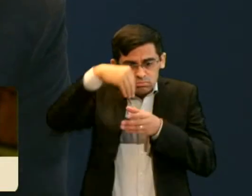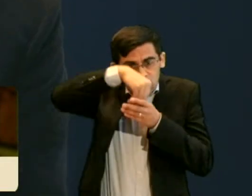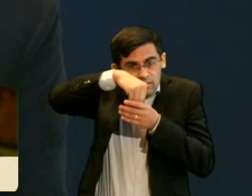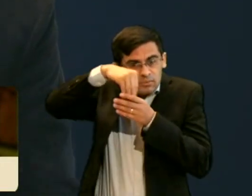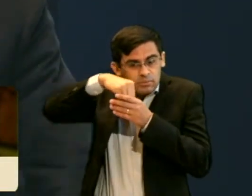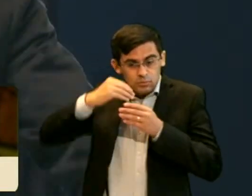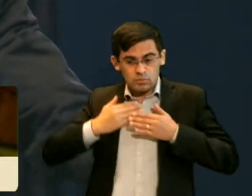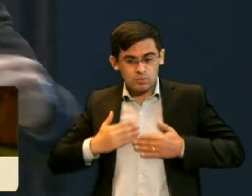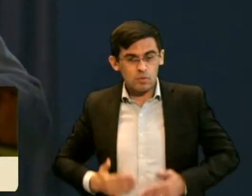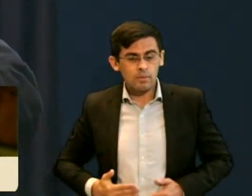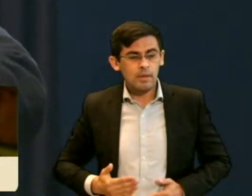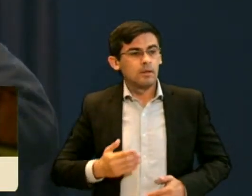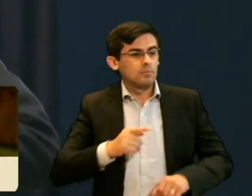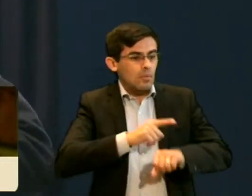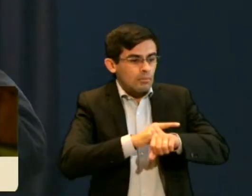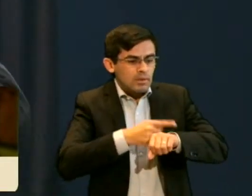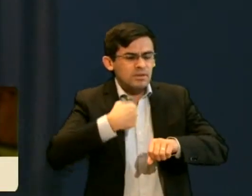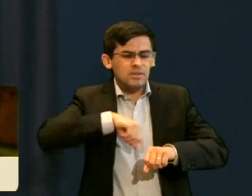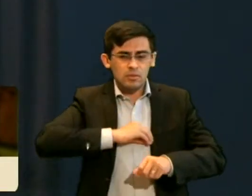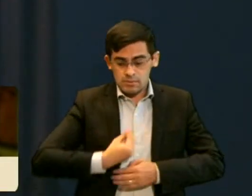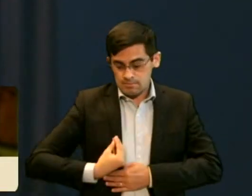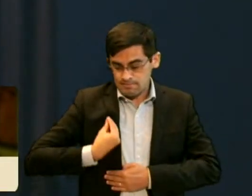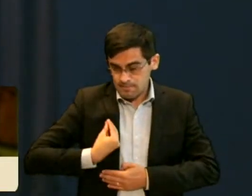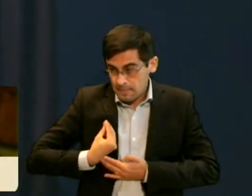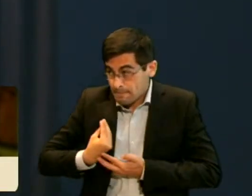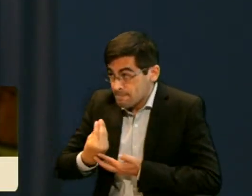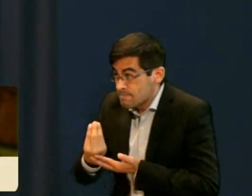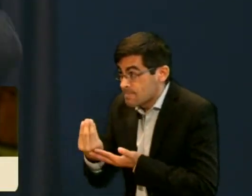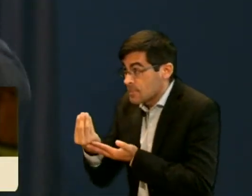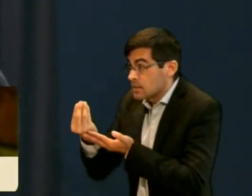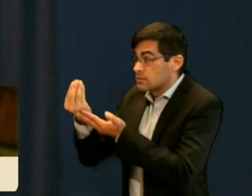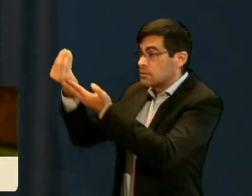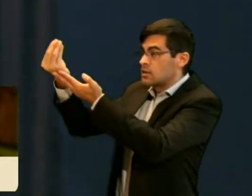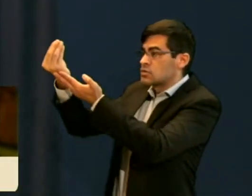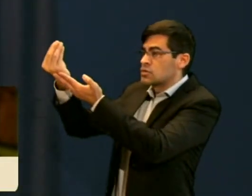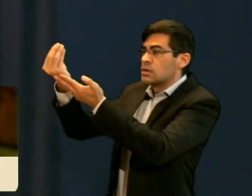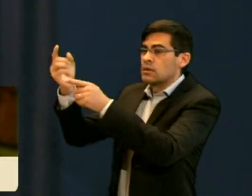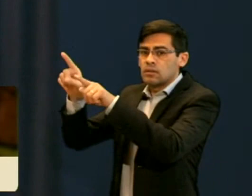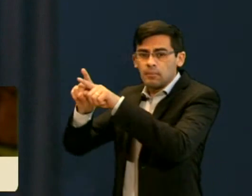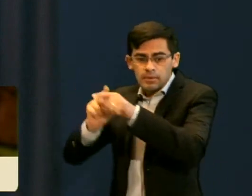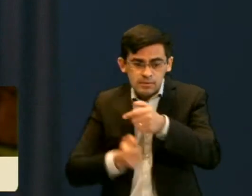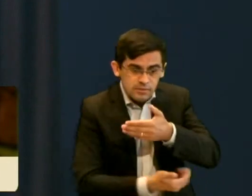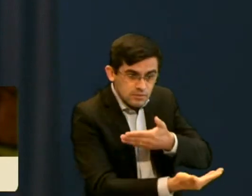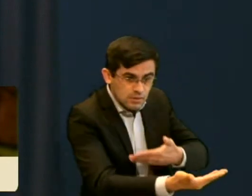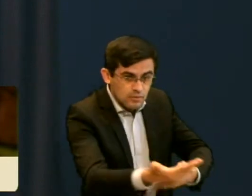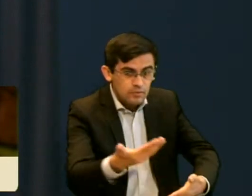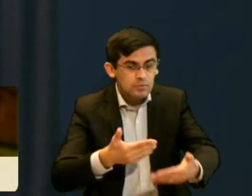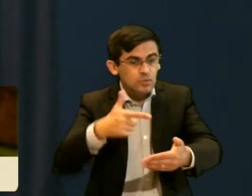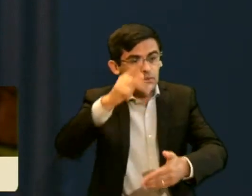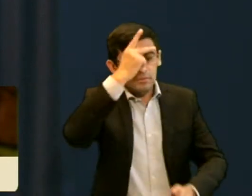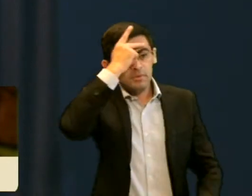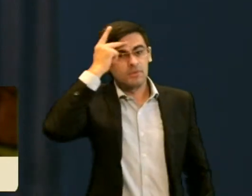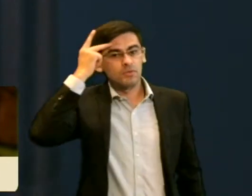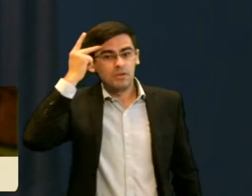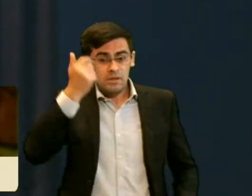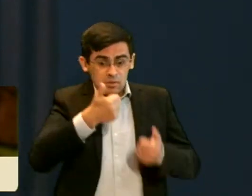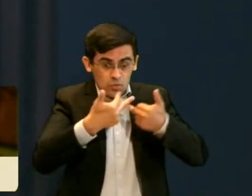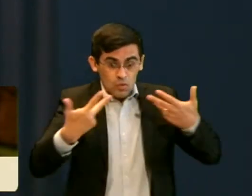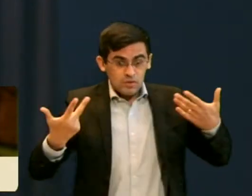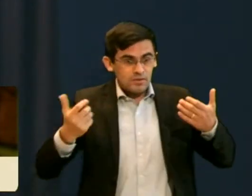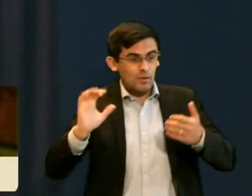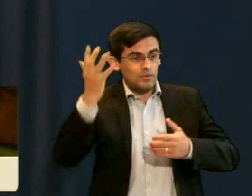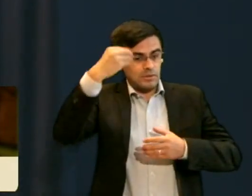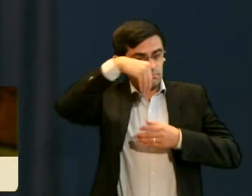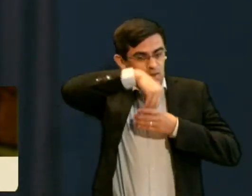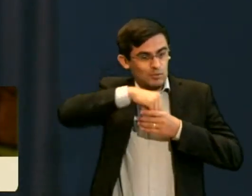nosso corpo, para que quando nós entregamos a Deus e ao próximo, reações químicas acontecessem dentro